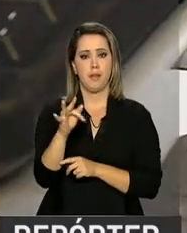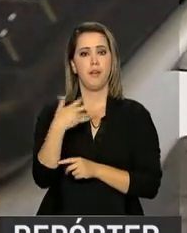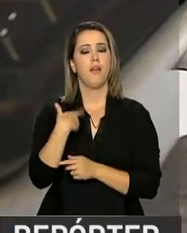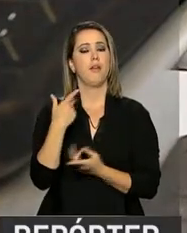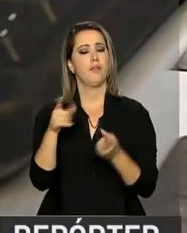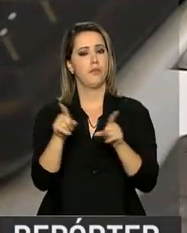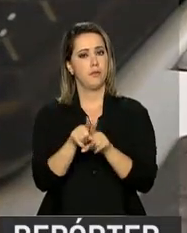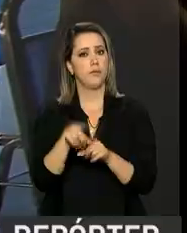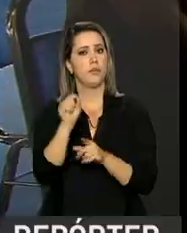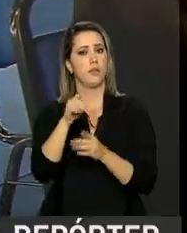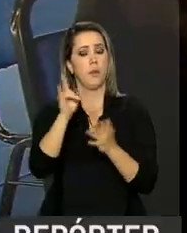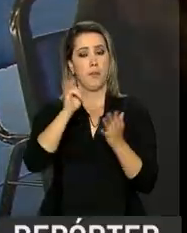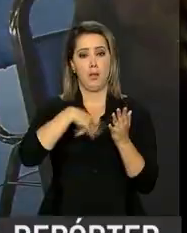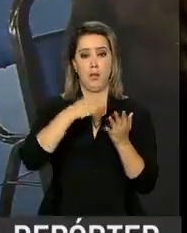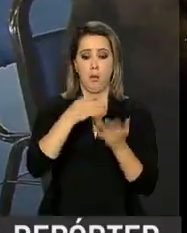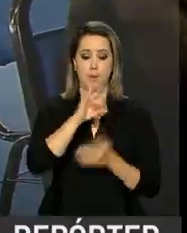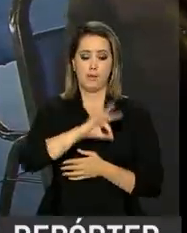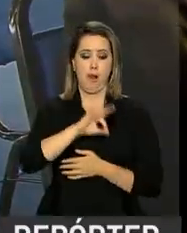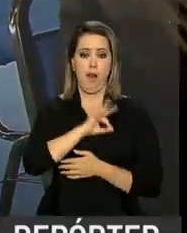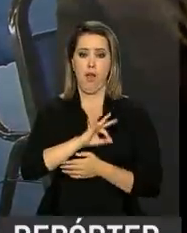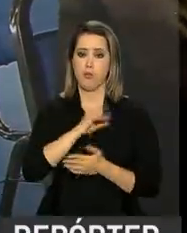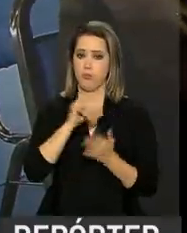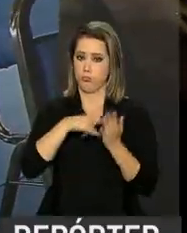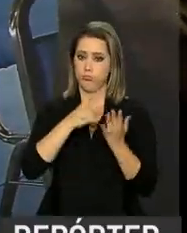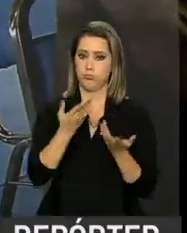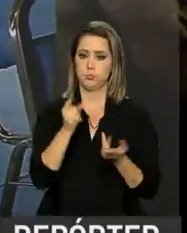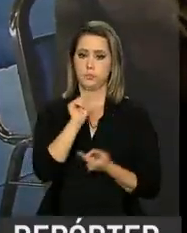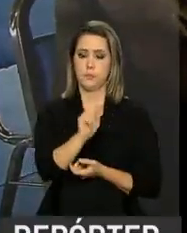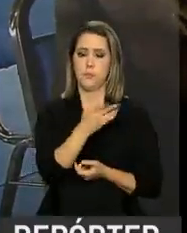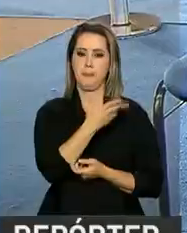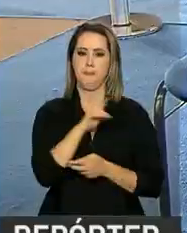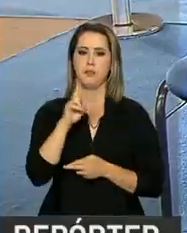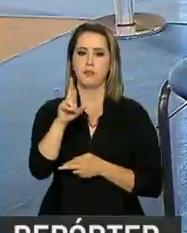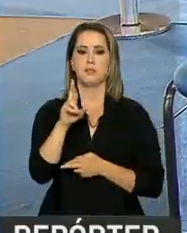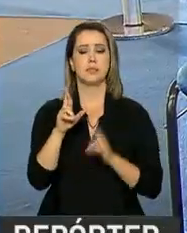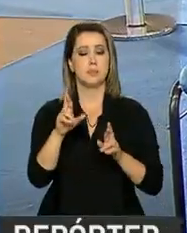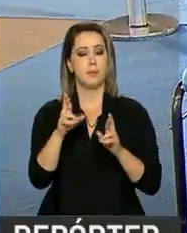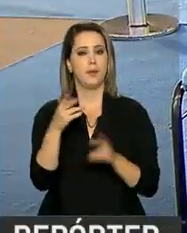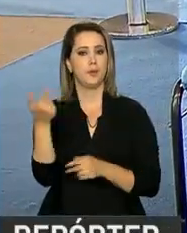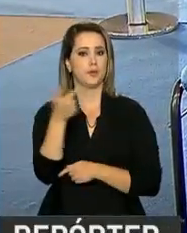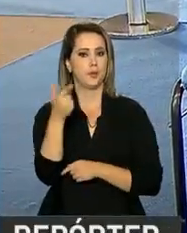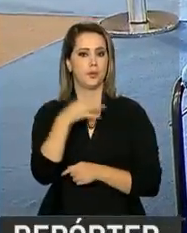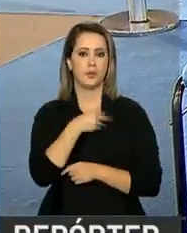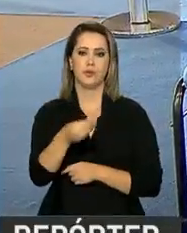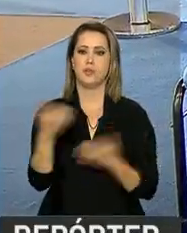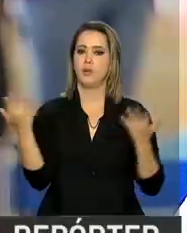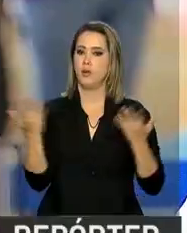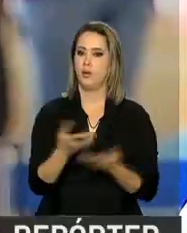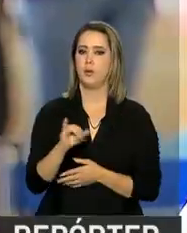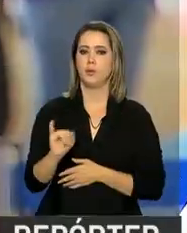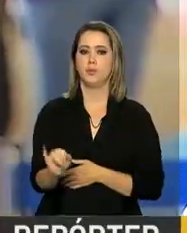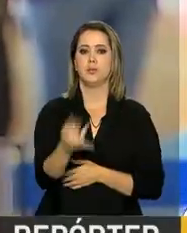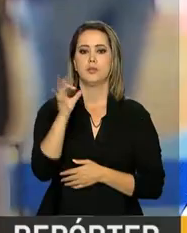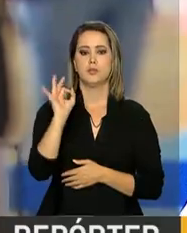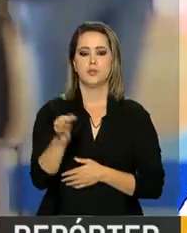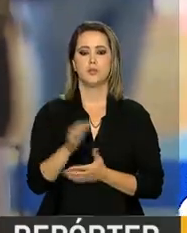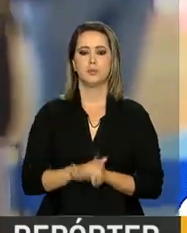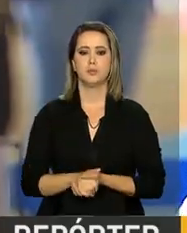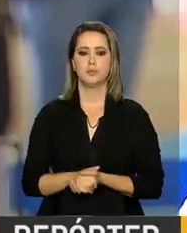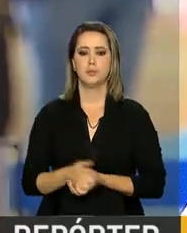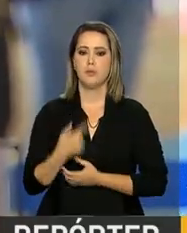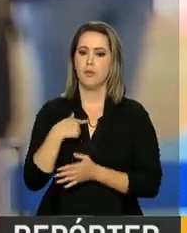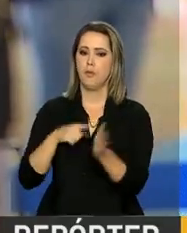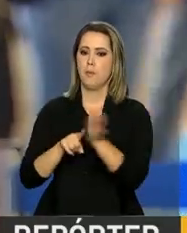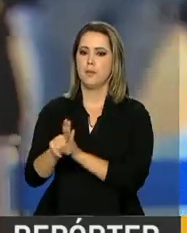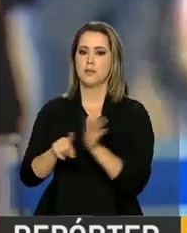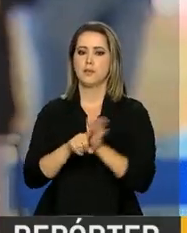comprovante de renda. Para este casal que espera o segundo filho, a hora é de aproveitar. Vou pesquisar para ver qual